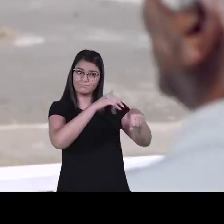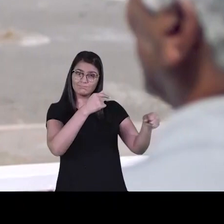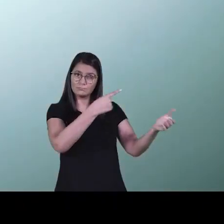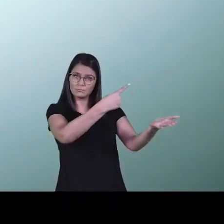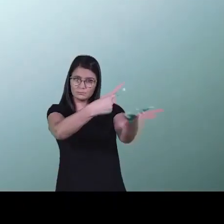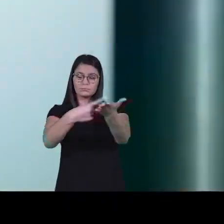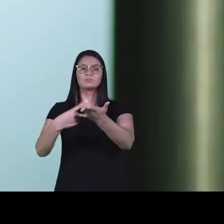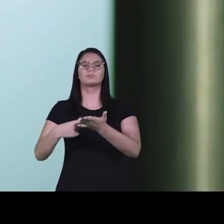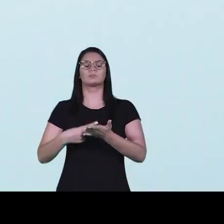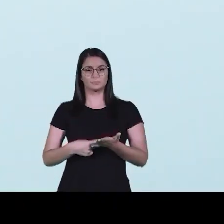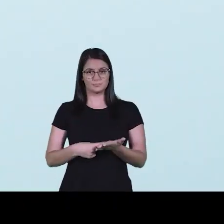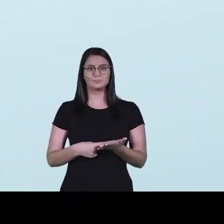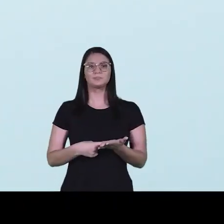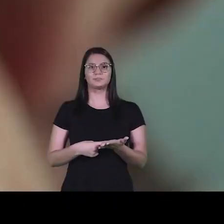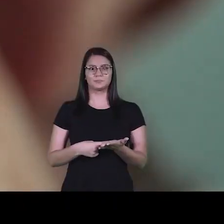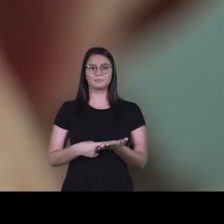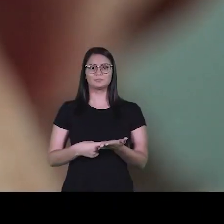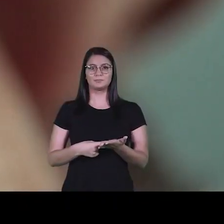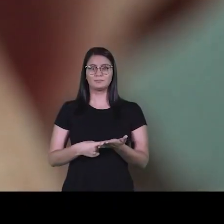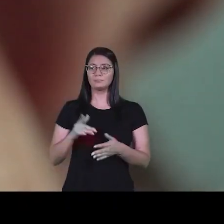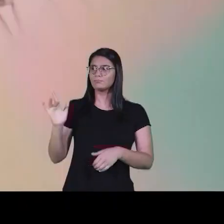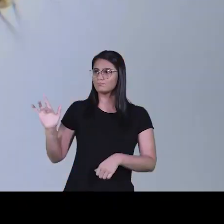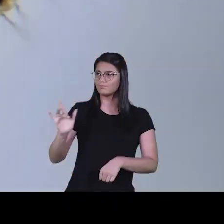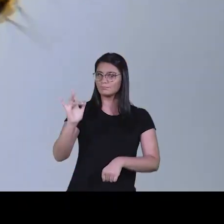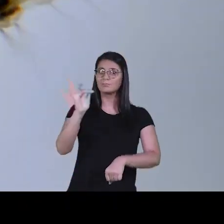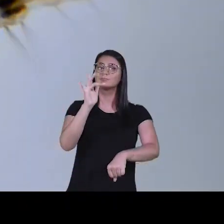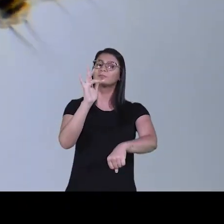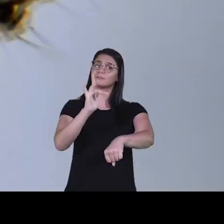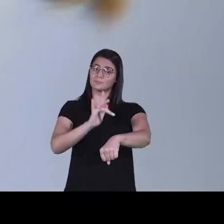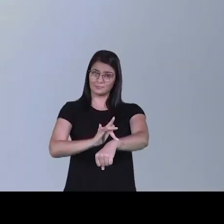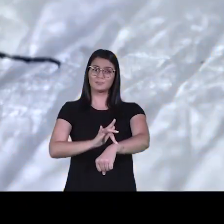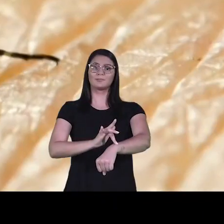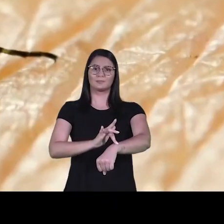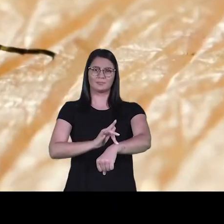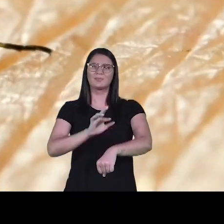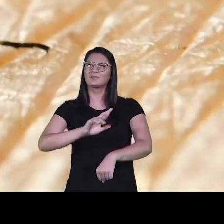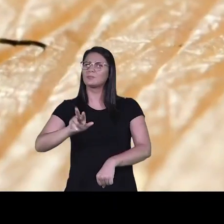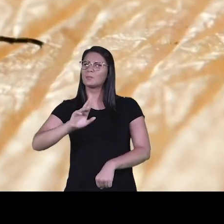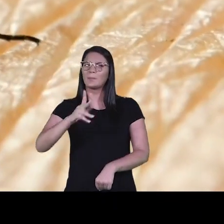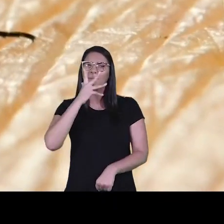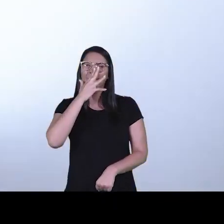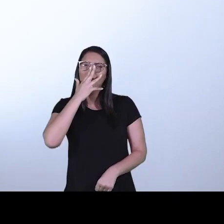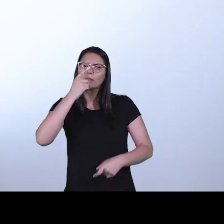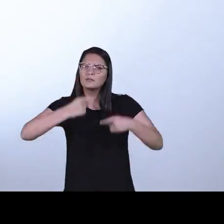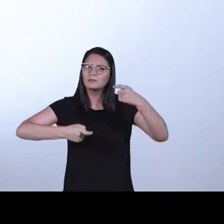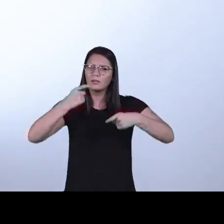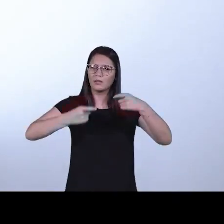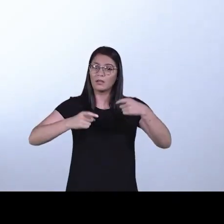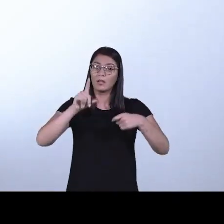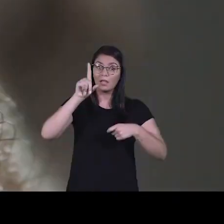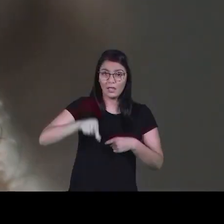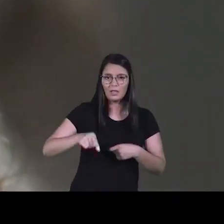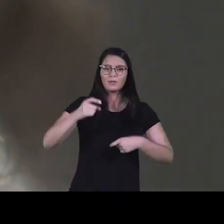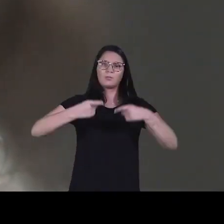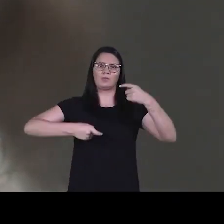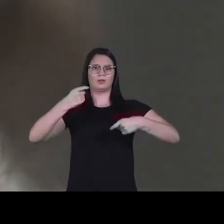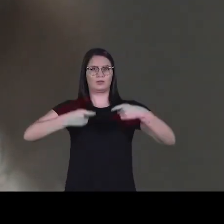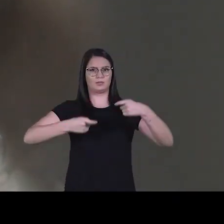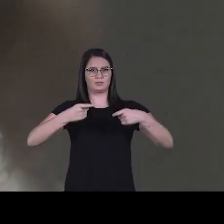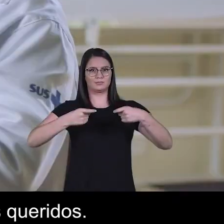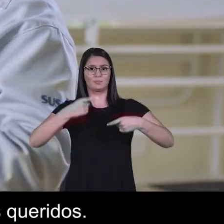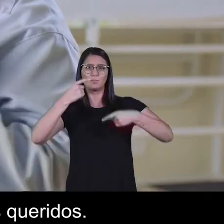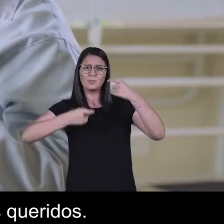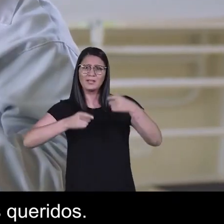Essa é uma convocação. O mosquito Aedes aegypti está pegando. Não é que isso pareça uma guerra, isso é